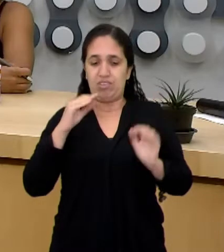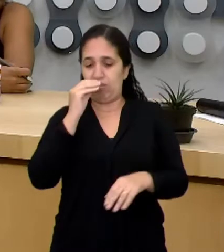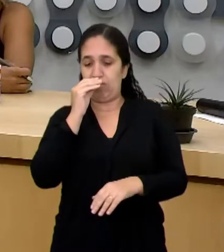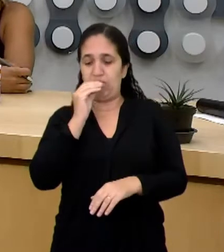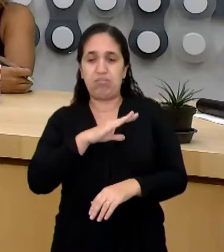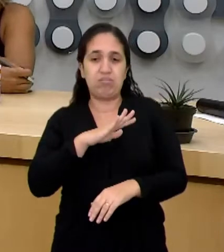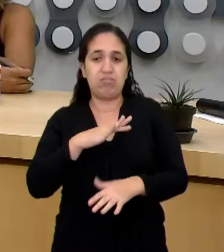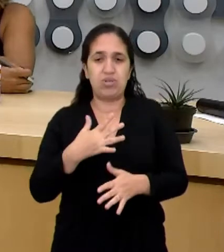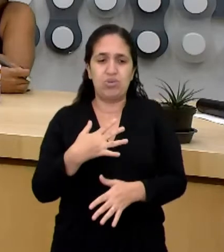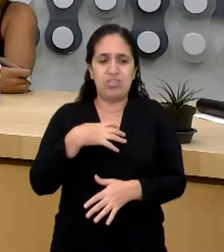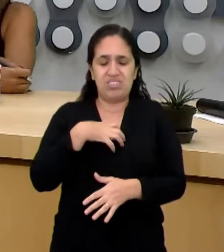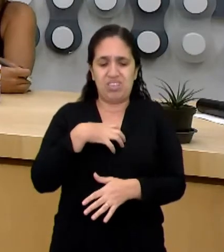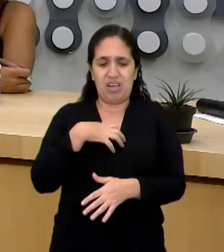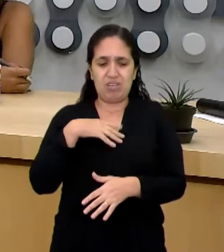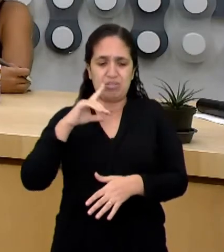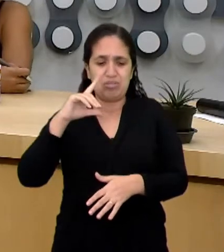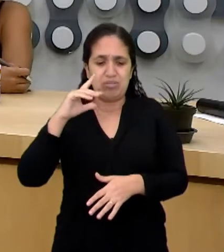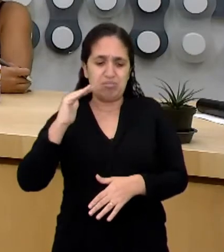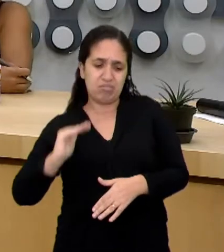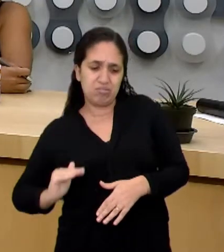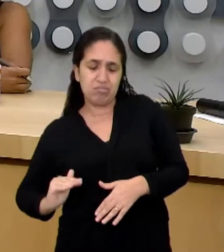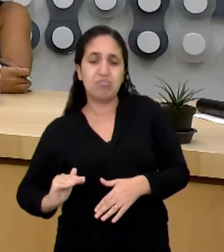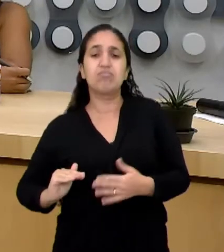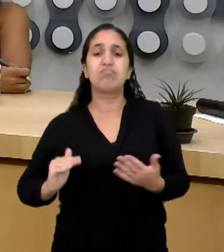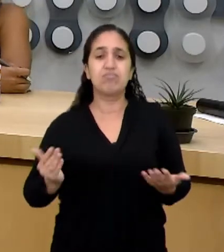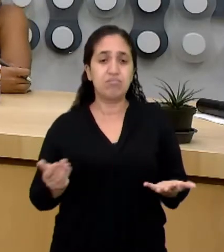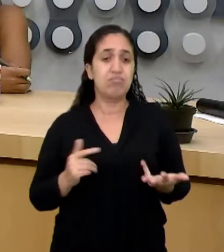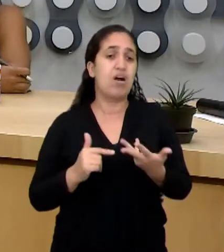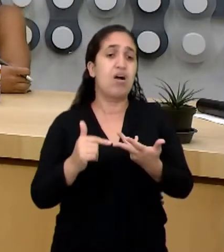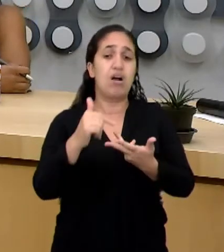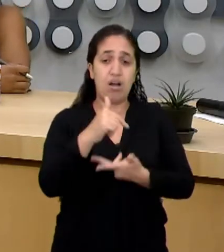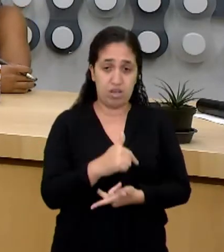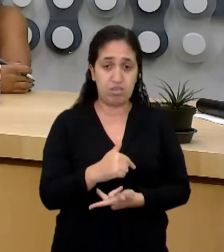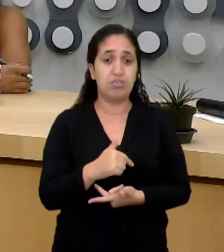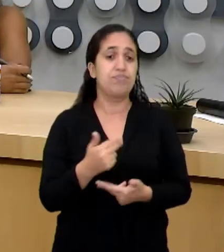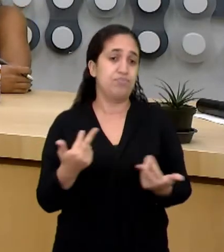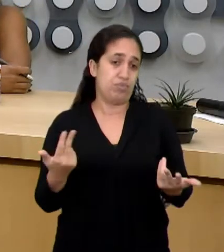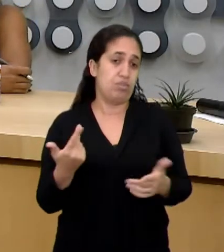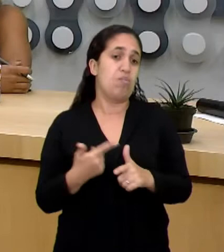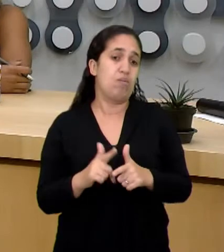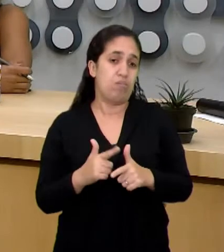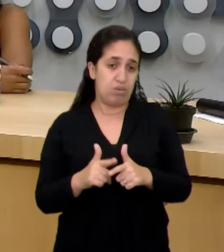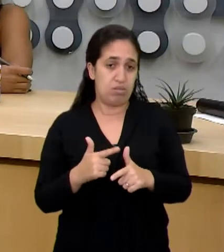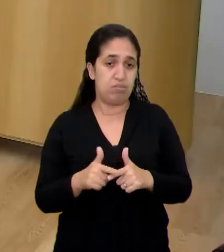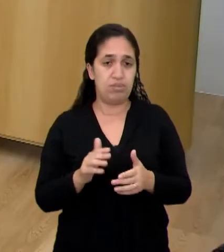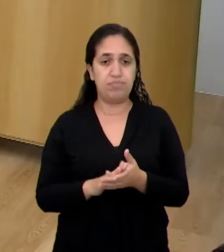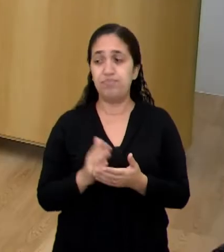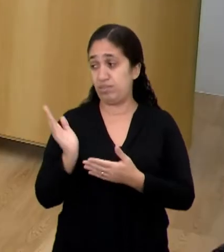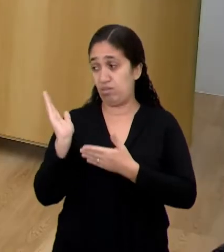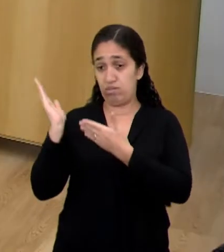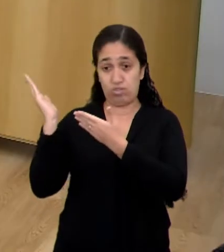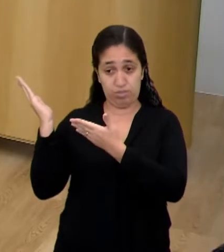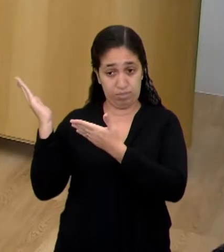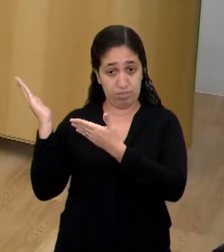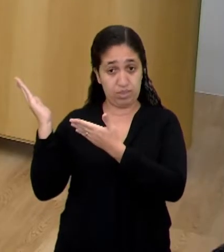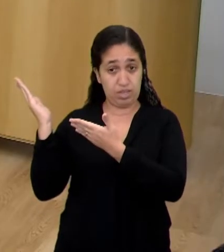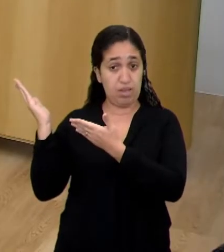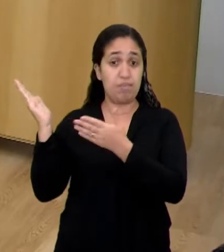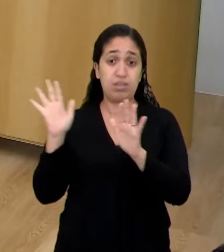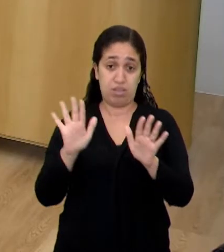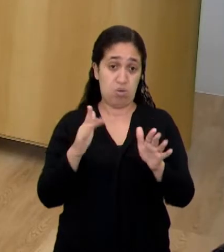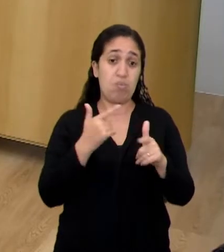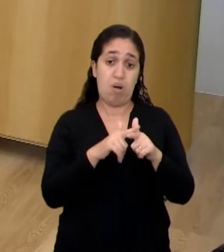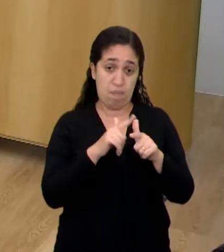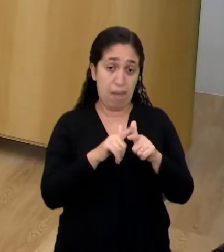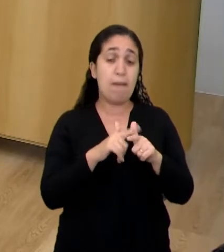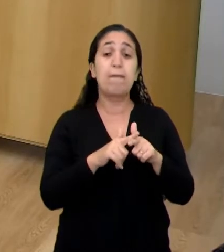se sente menor, né? Então, Sim. há algum... Na verdade, o que a gente vê aqui nos dois casos é que então existe um problema, existe uma demanda,